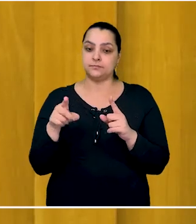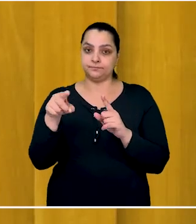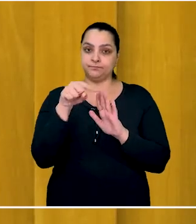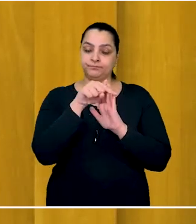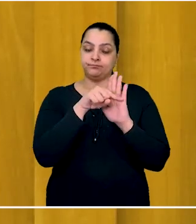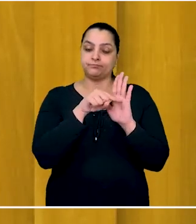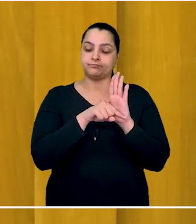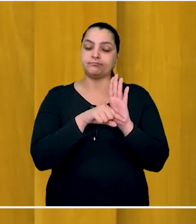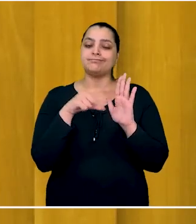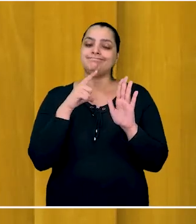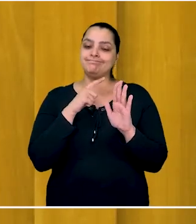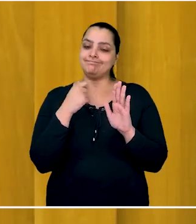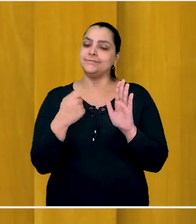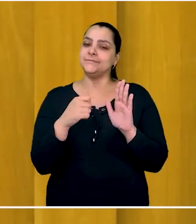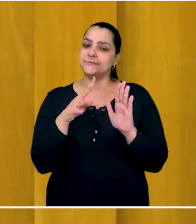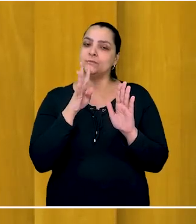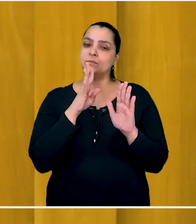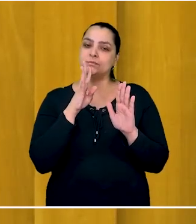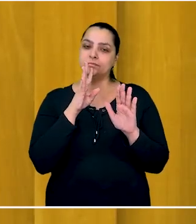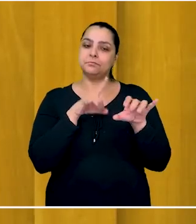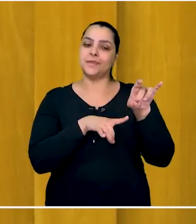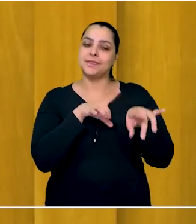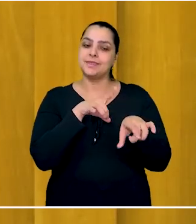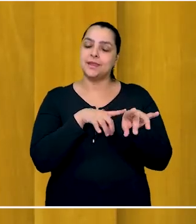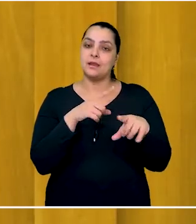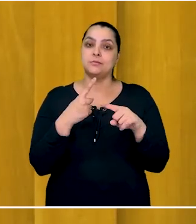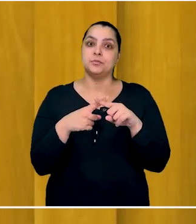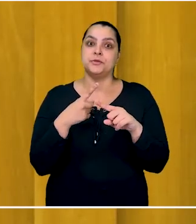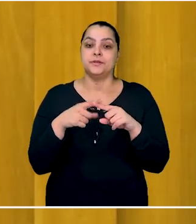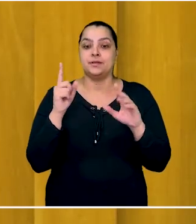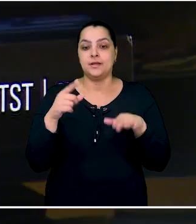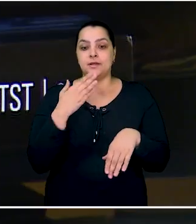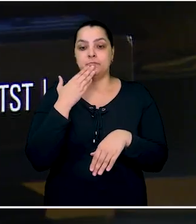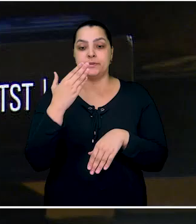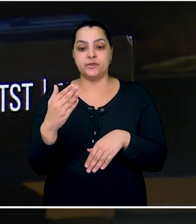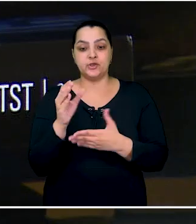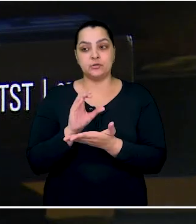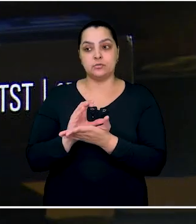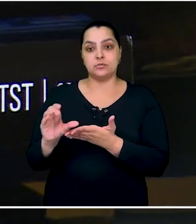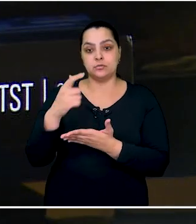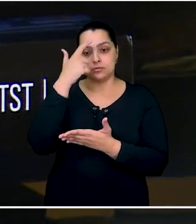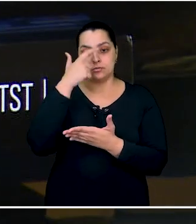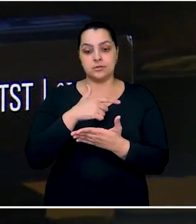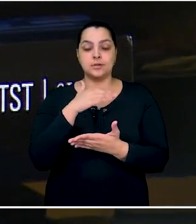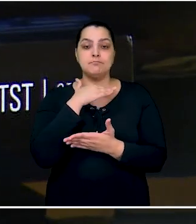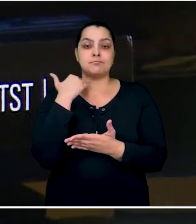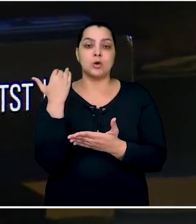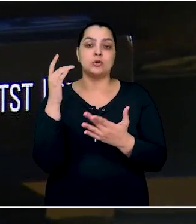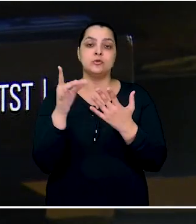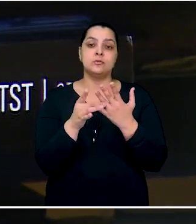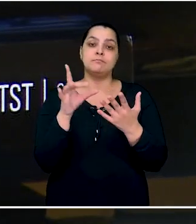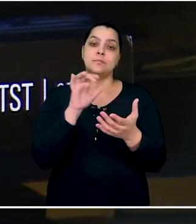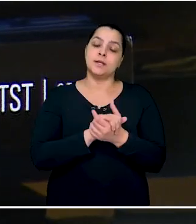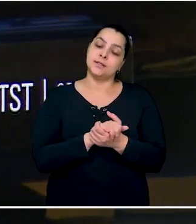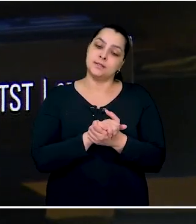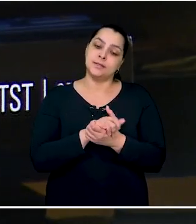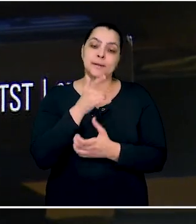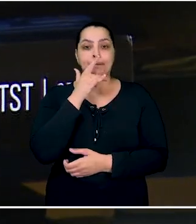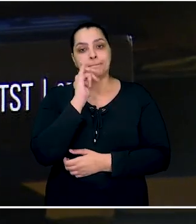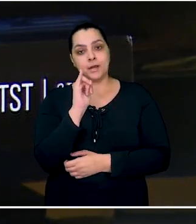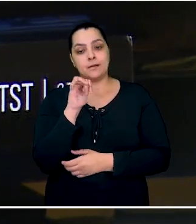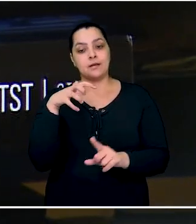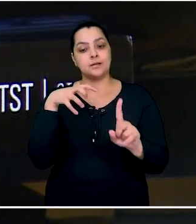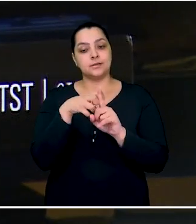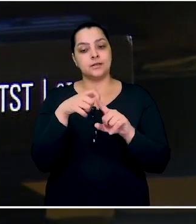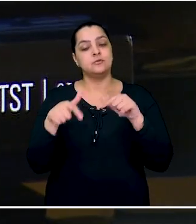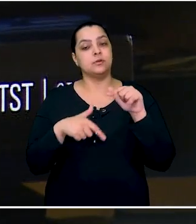ação analisada demanda conhecimentos técnicos, já que envolve pedido de indenização pela morte do marido e pai